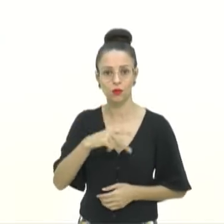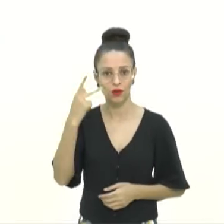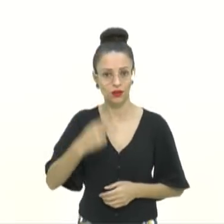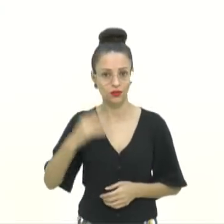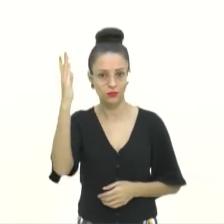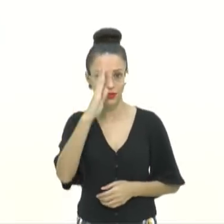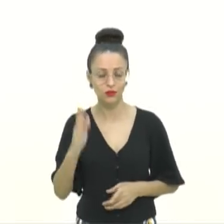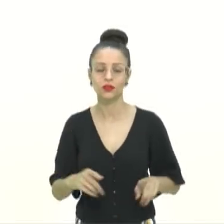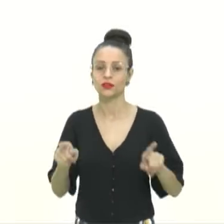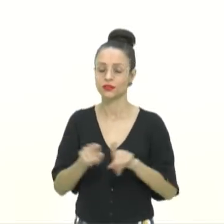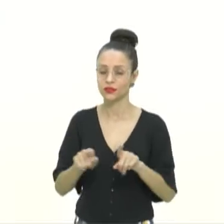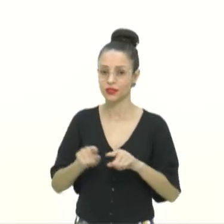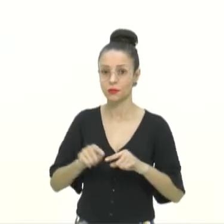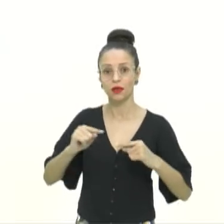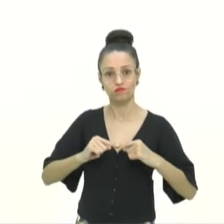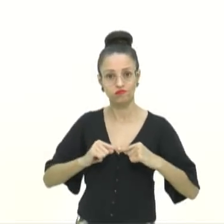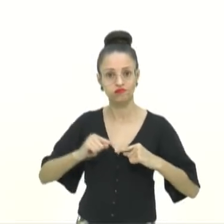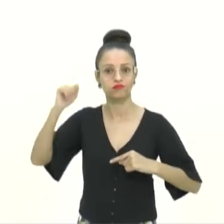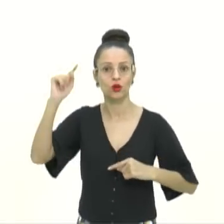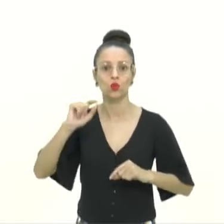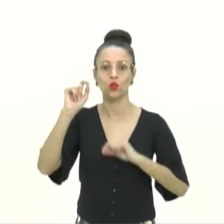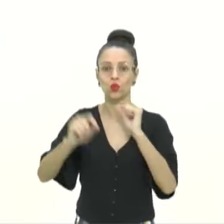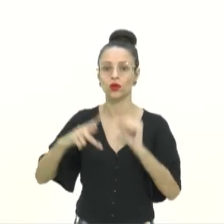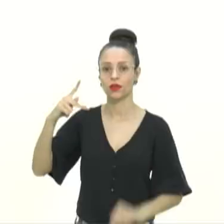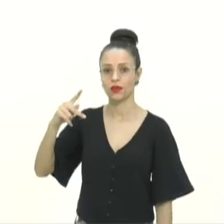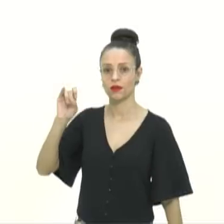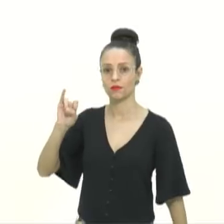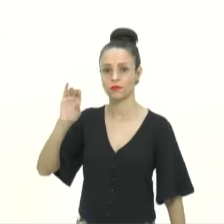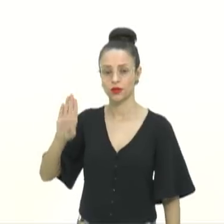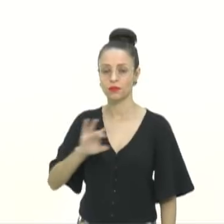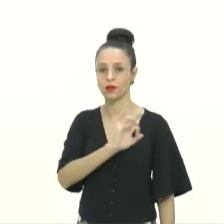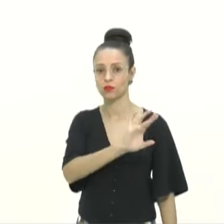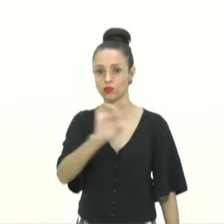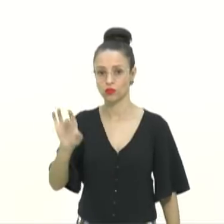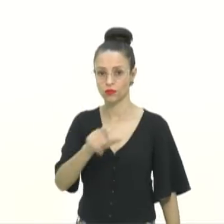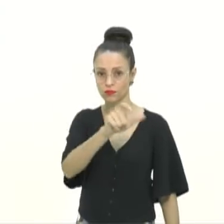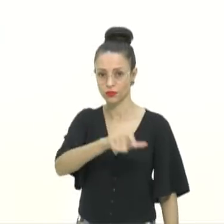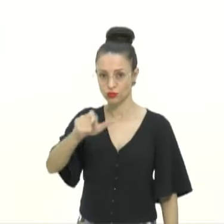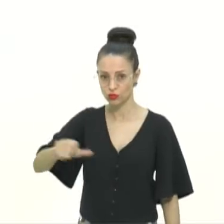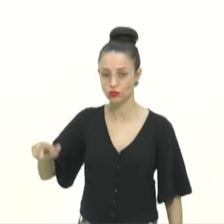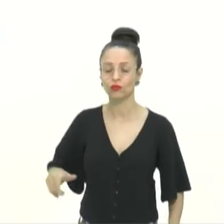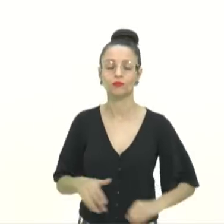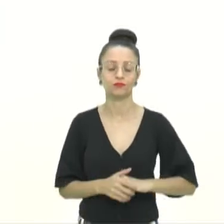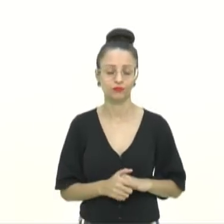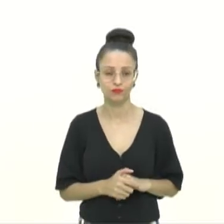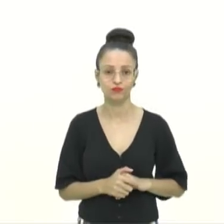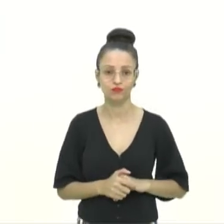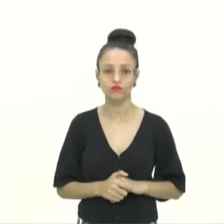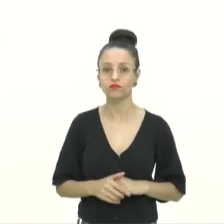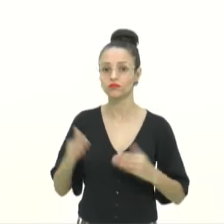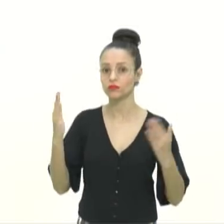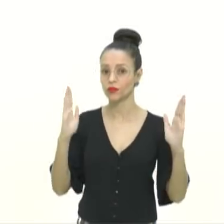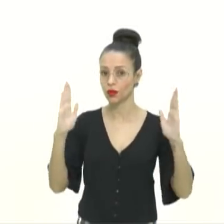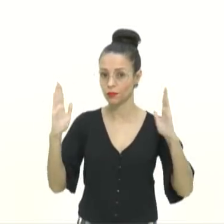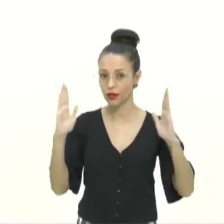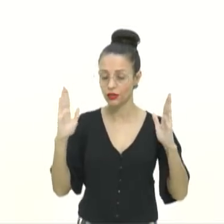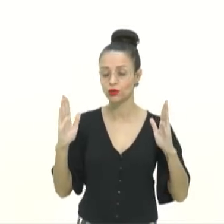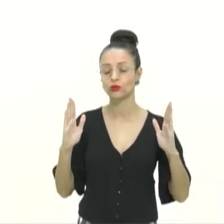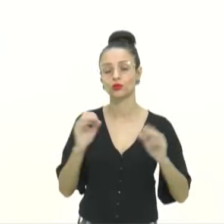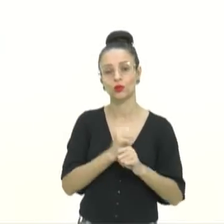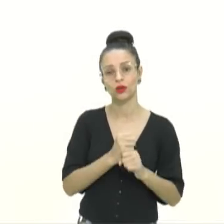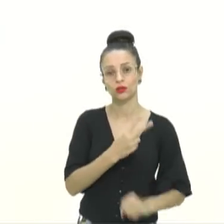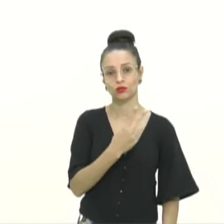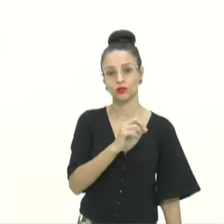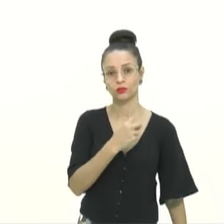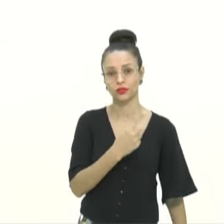uma elevação otimista do PIB per capita. O período analisado é de 2017